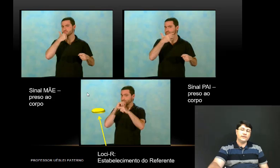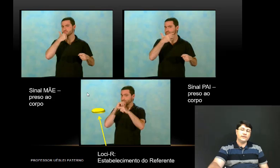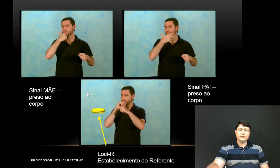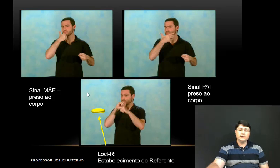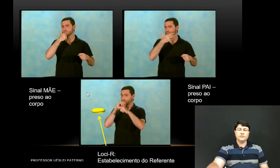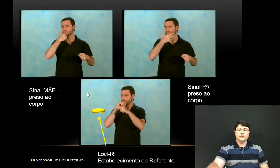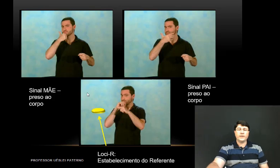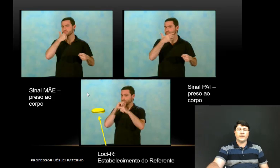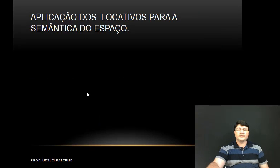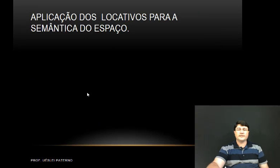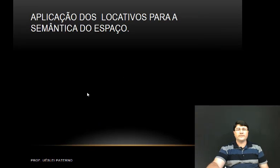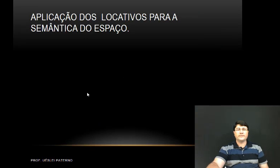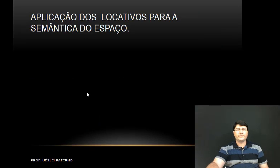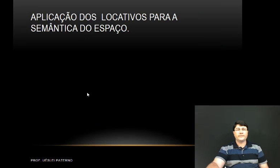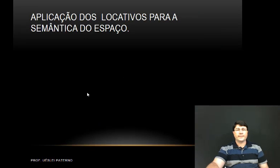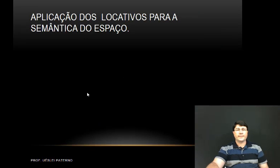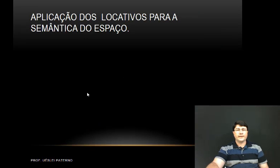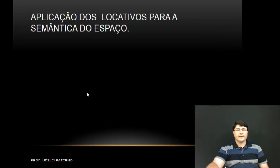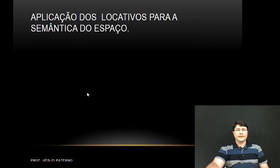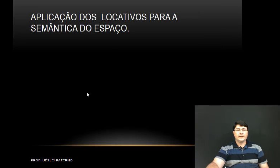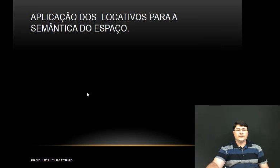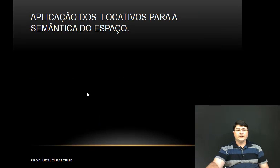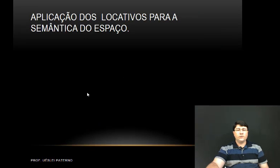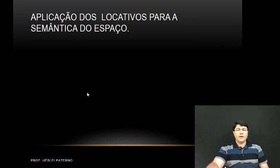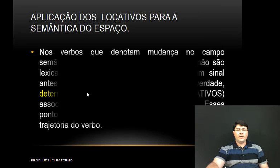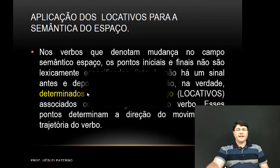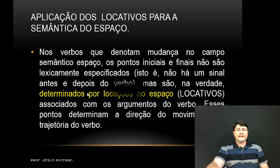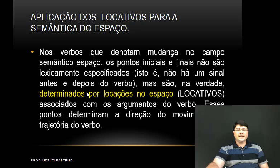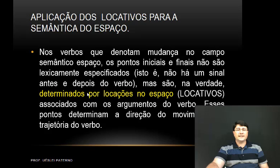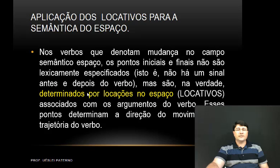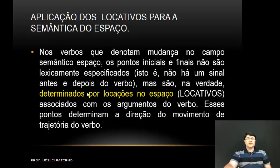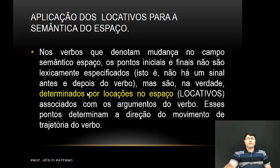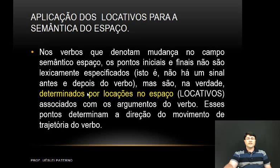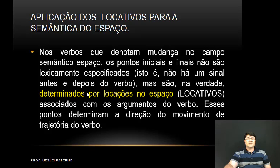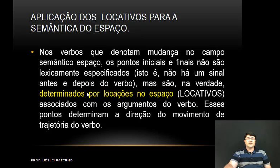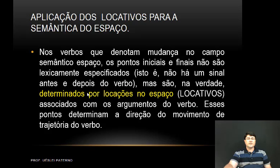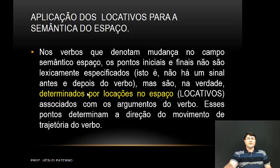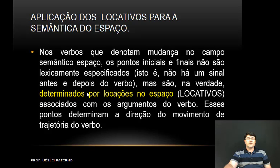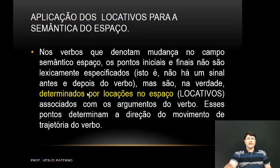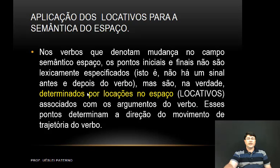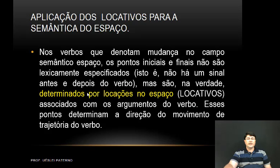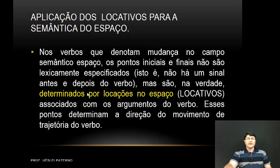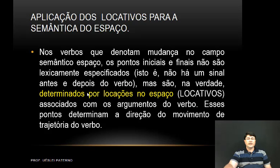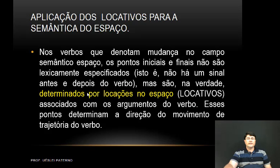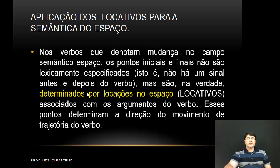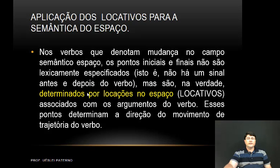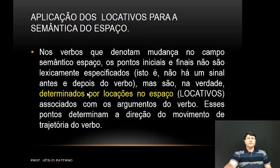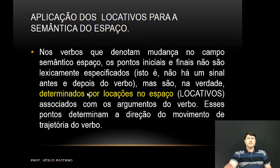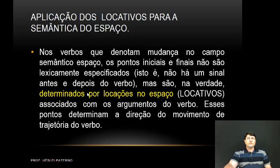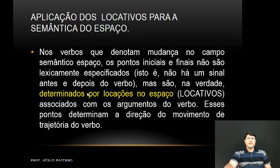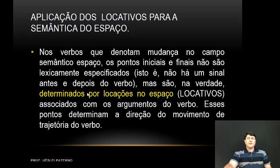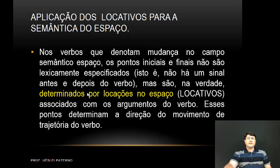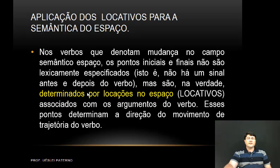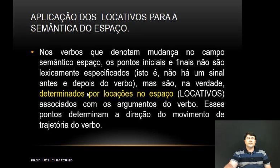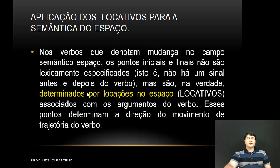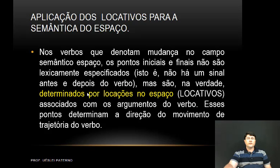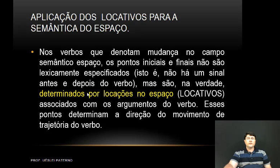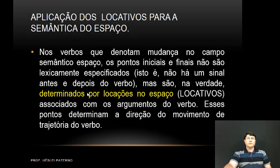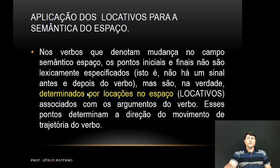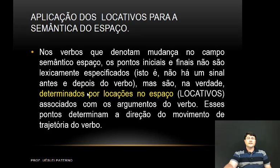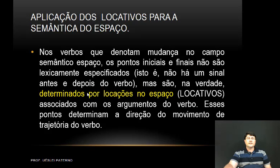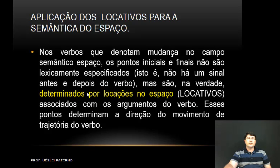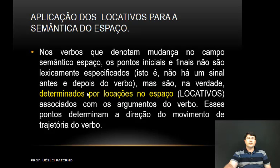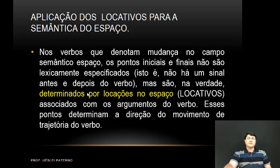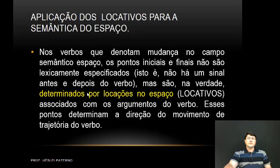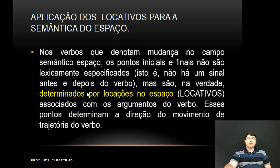no outro lado os pais. Então, qual é a aplicação que nós temos isso, né? Então, nos verbos que